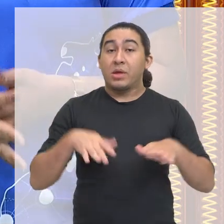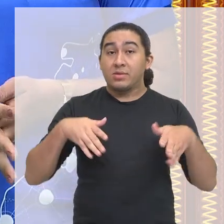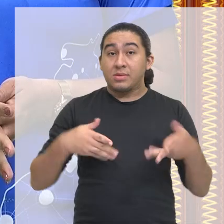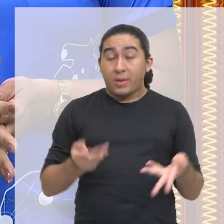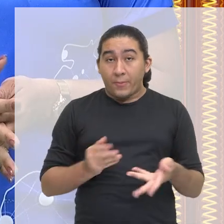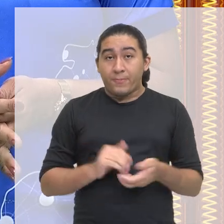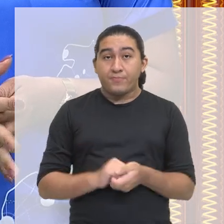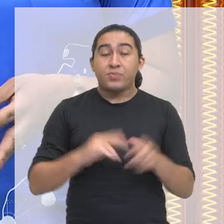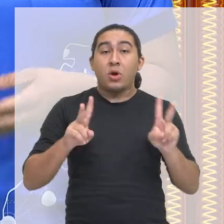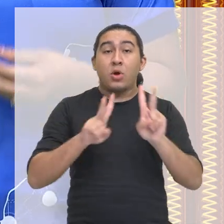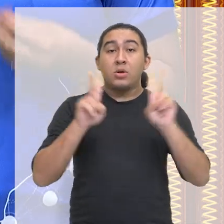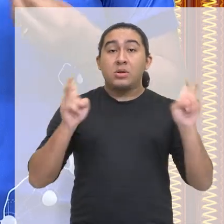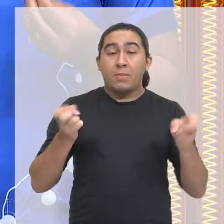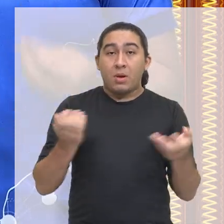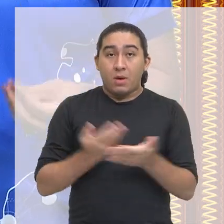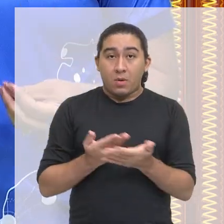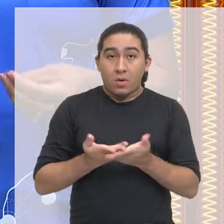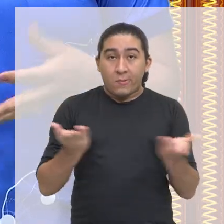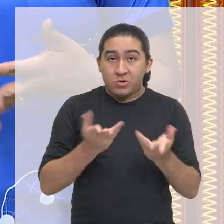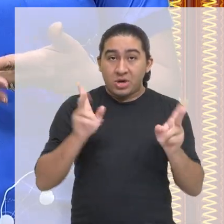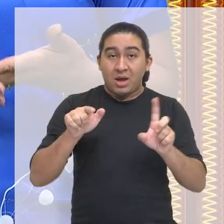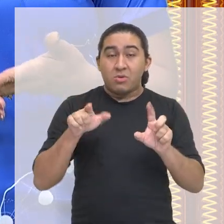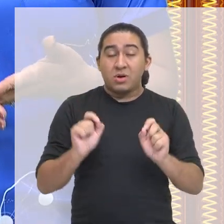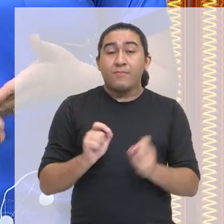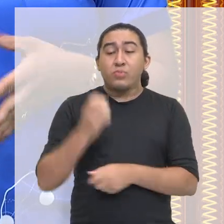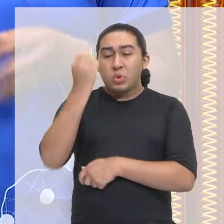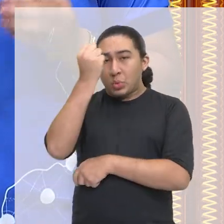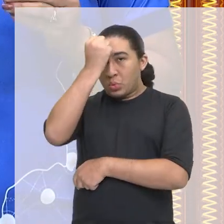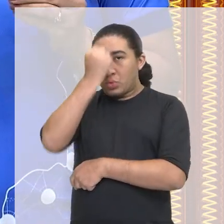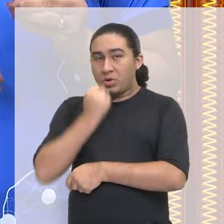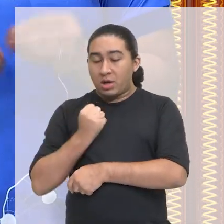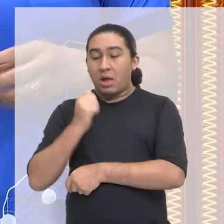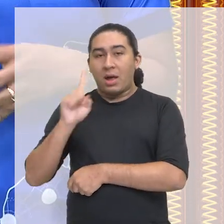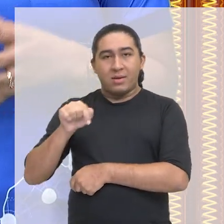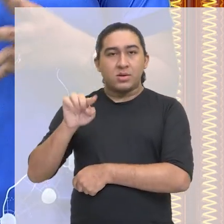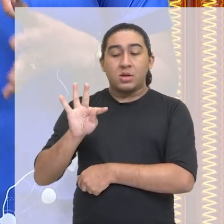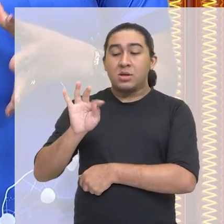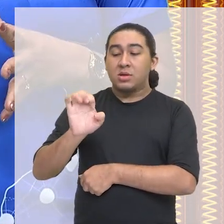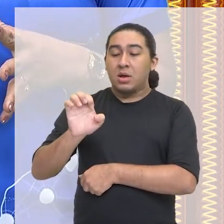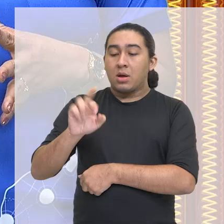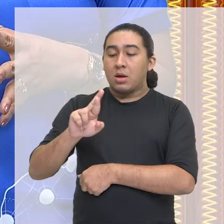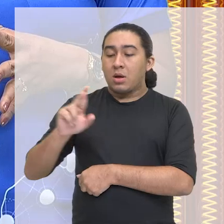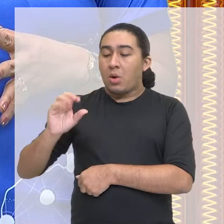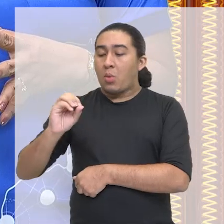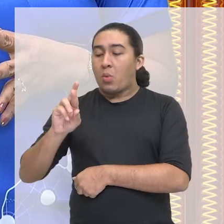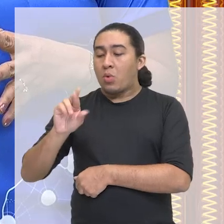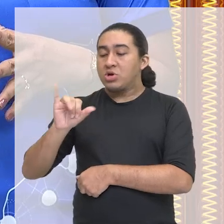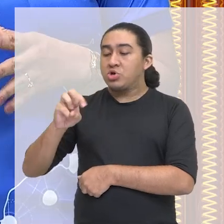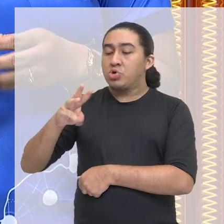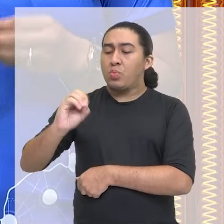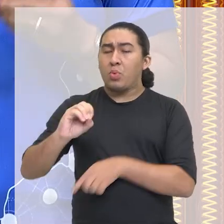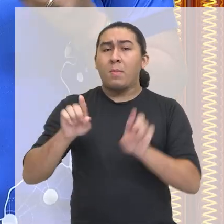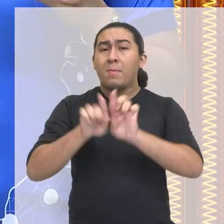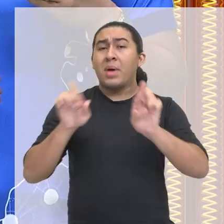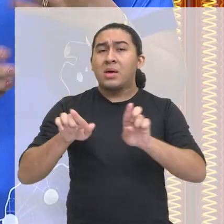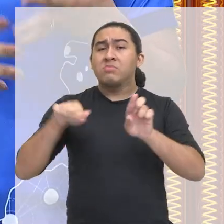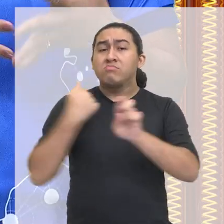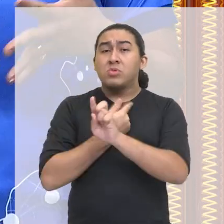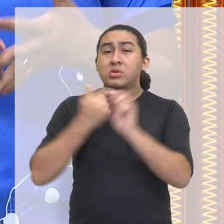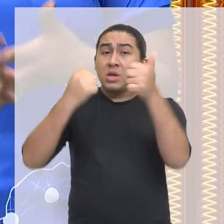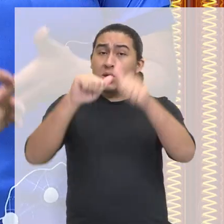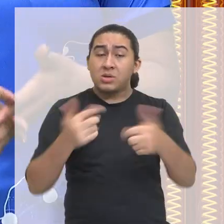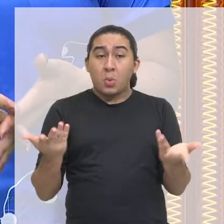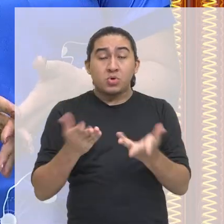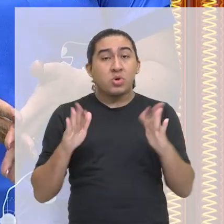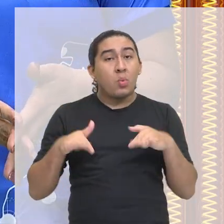Queridos, o assunto desta aula é sobre a questão terrorista, o terrorismo. Mas para nós sabermos melhor sobre isso, vamos verificar quais eram